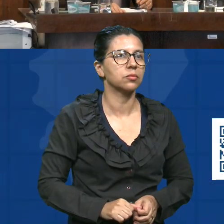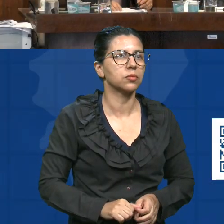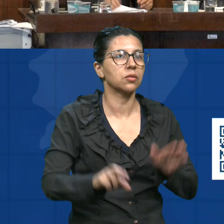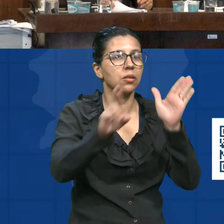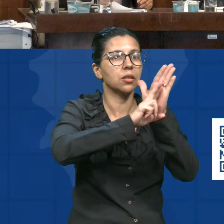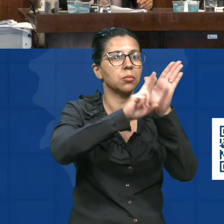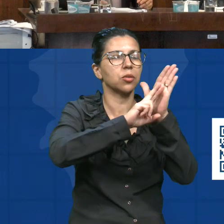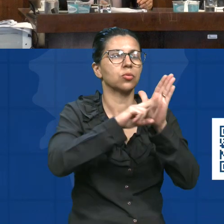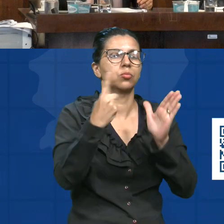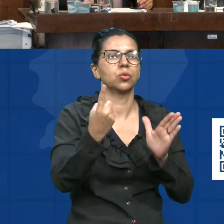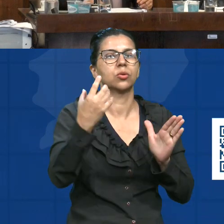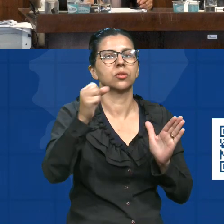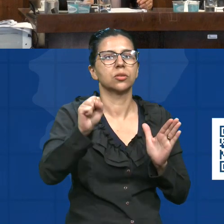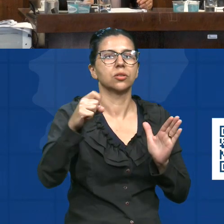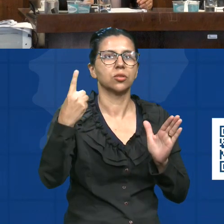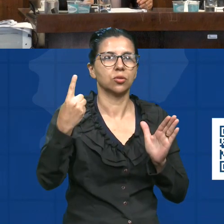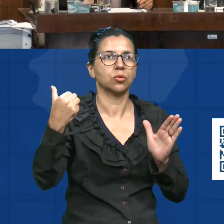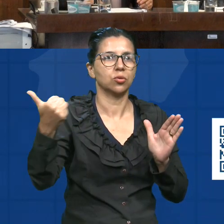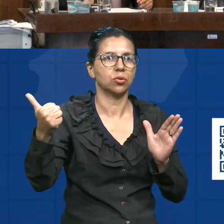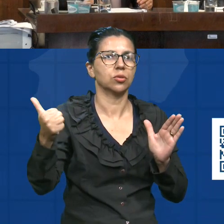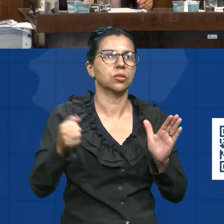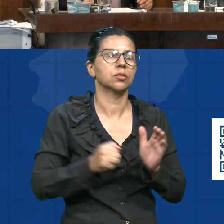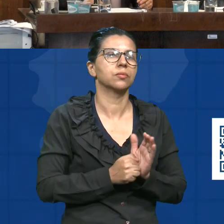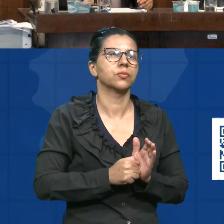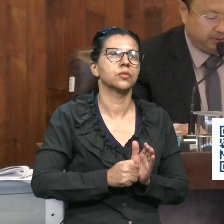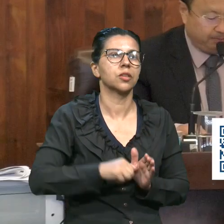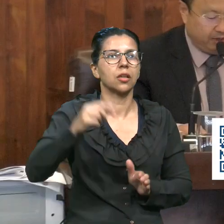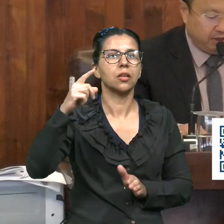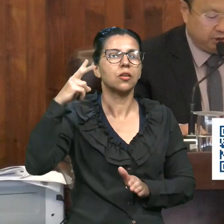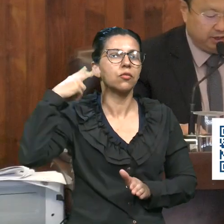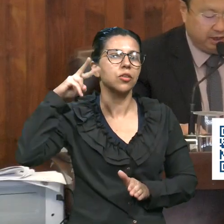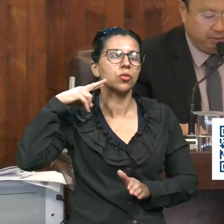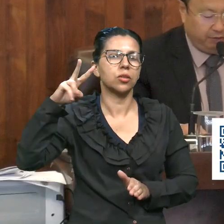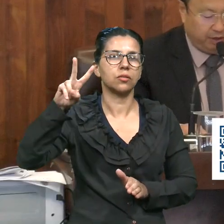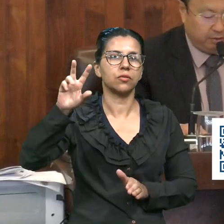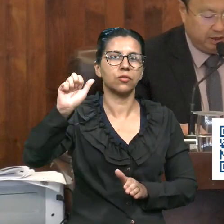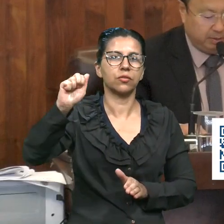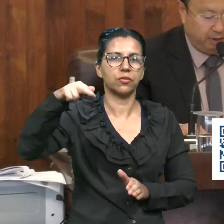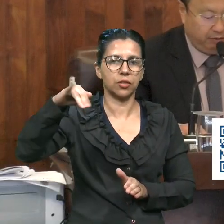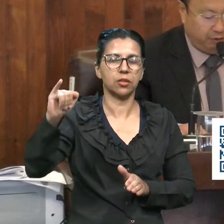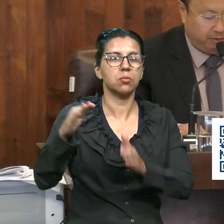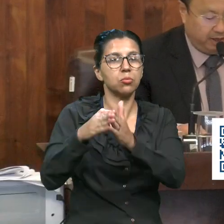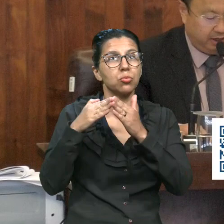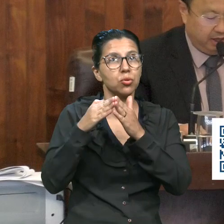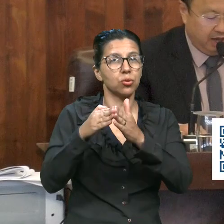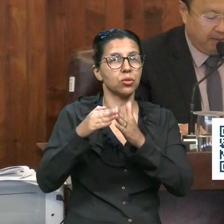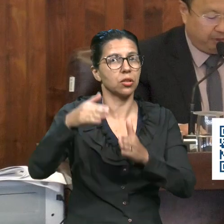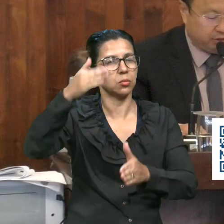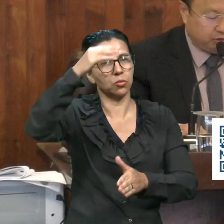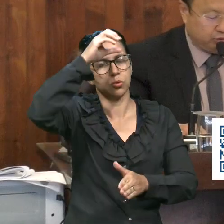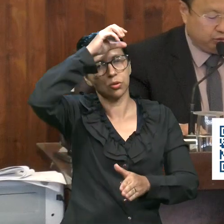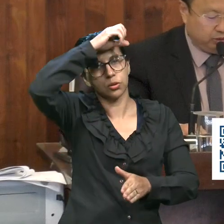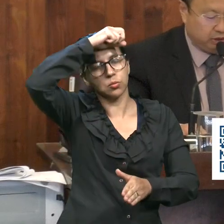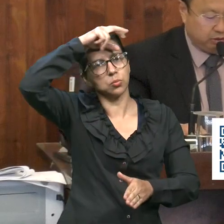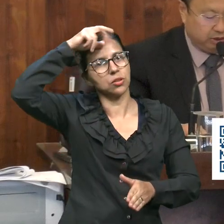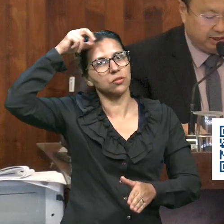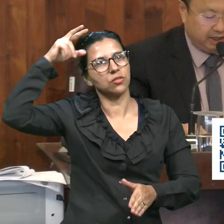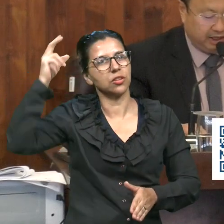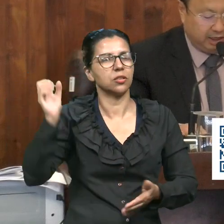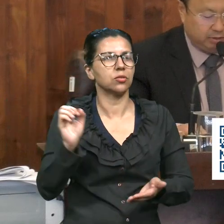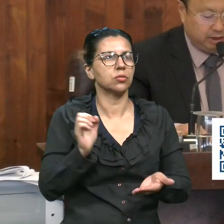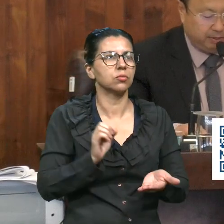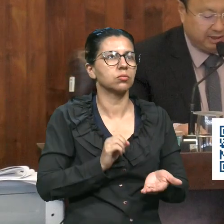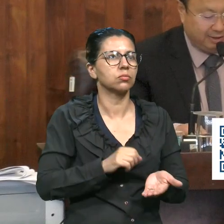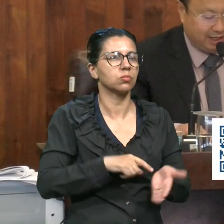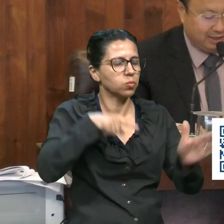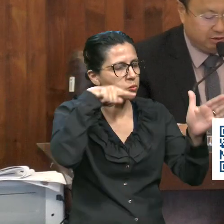Requerimento 1811-2023, a vereadora Vânia Ramos, solicitando ao prefeito municipal informar, após consulta junto aos